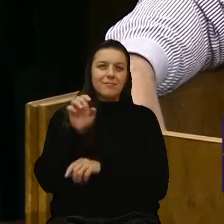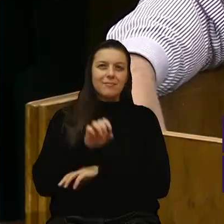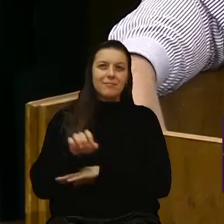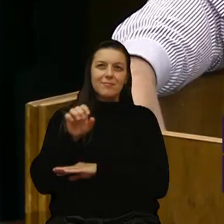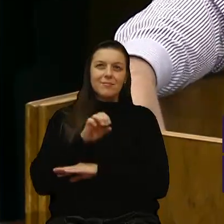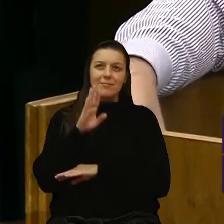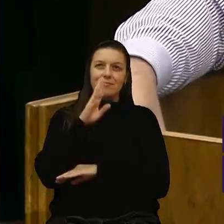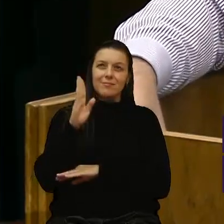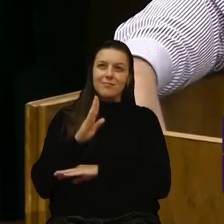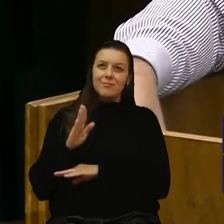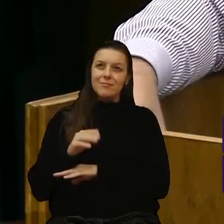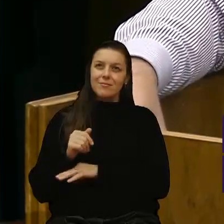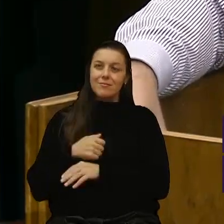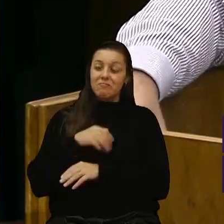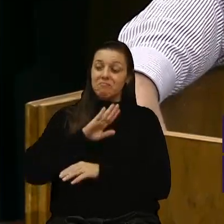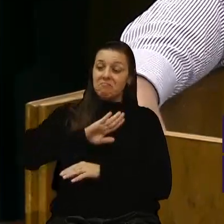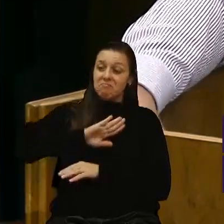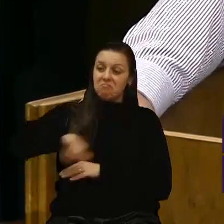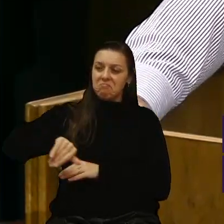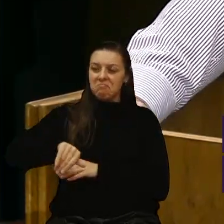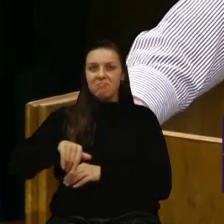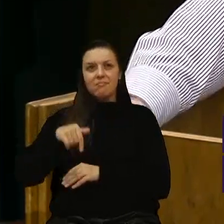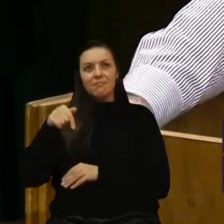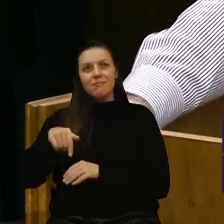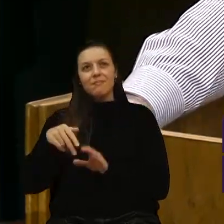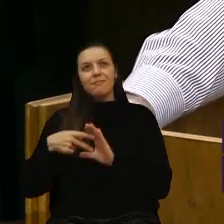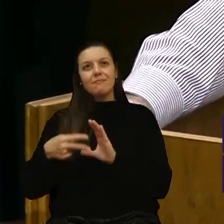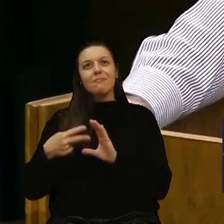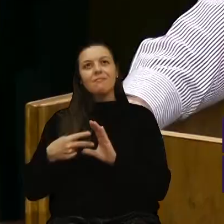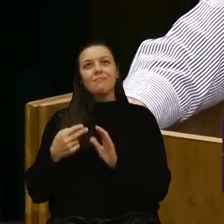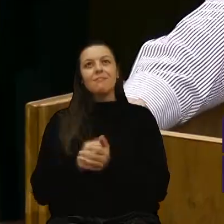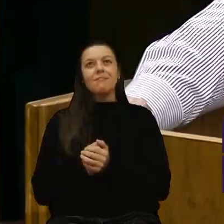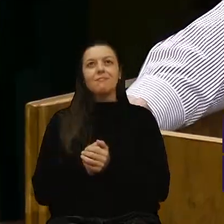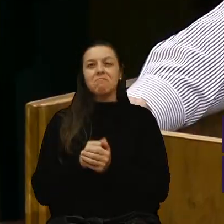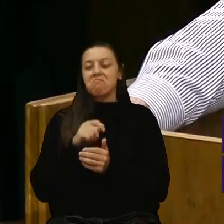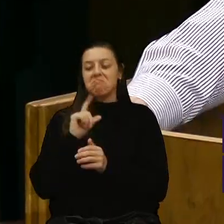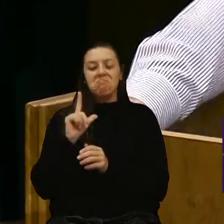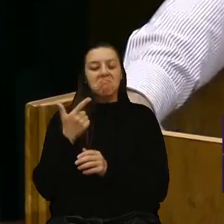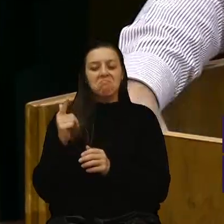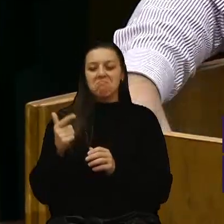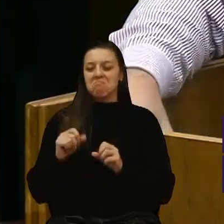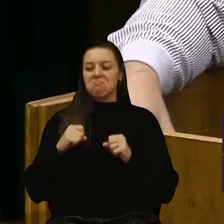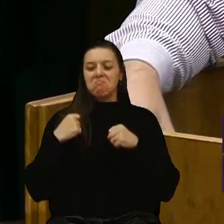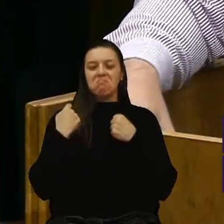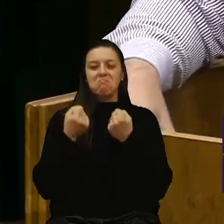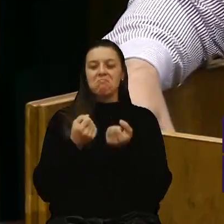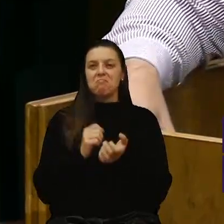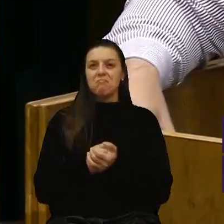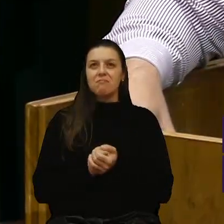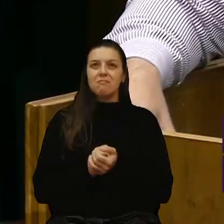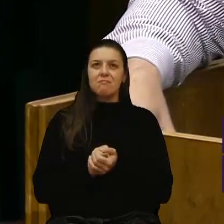brasileiro, foram expurgados dessa casa, sem direito à ampla defesa,